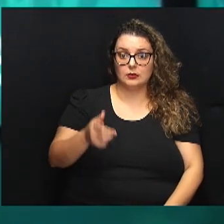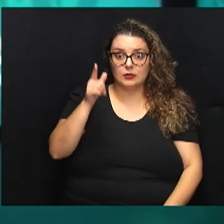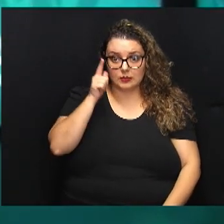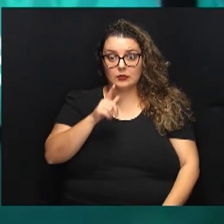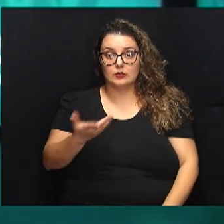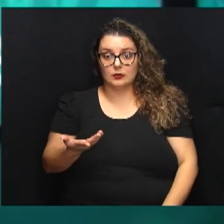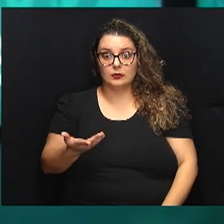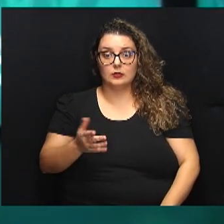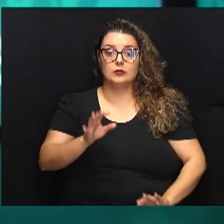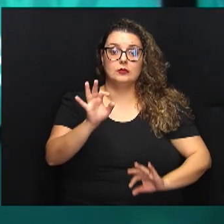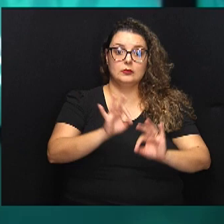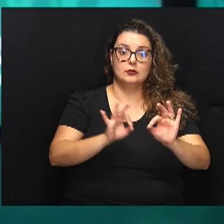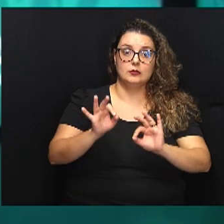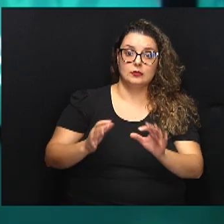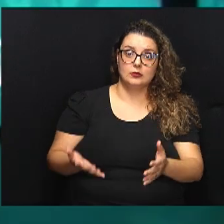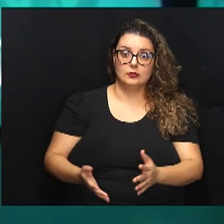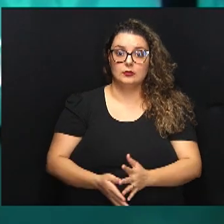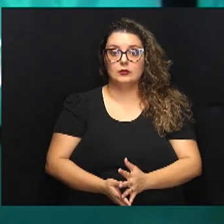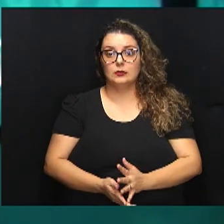nos preparar